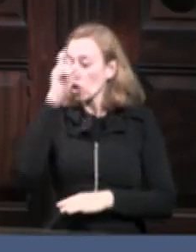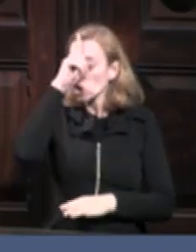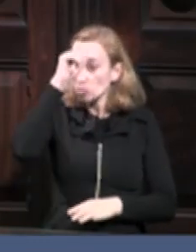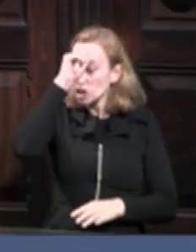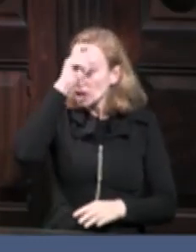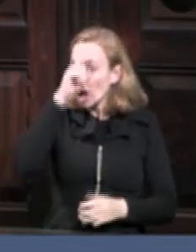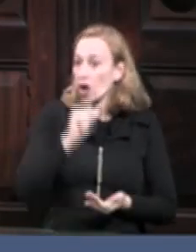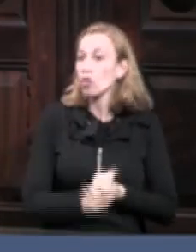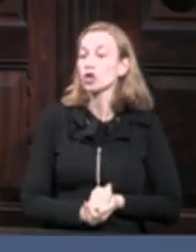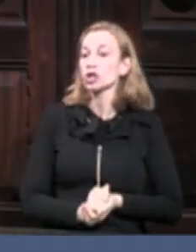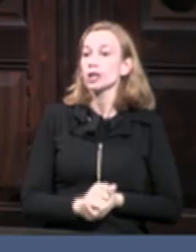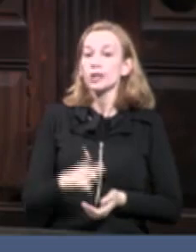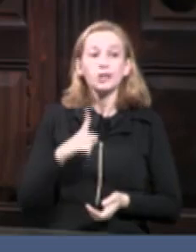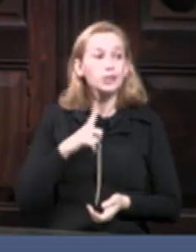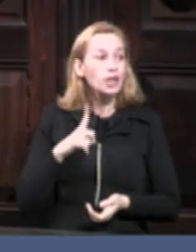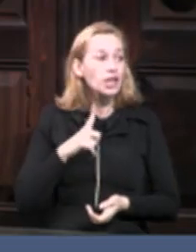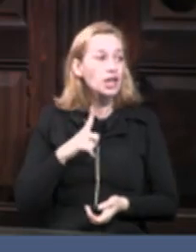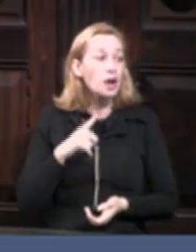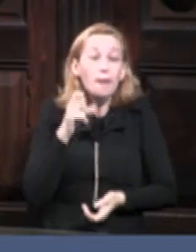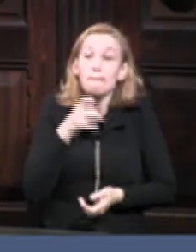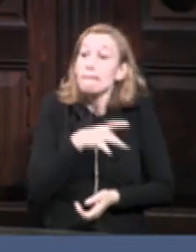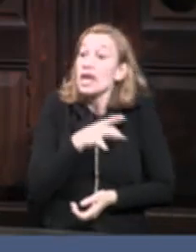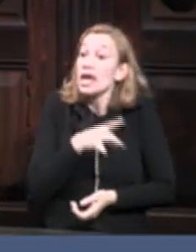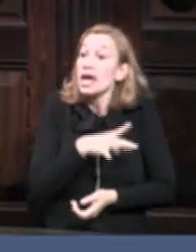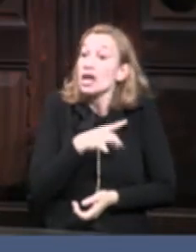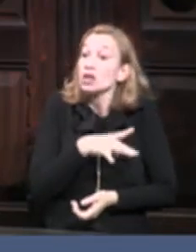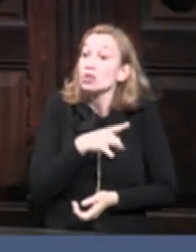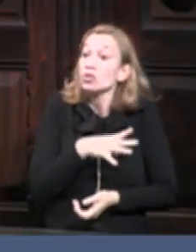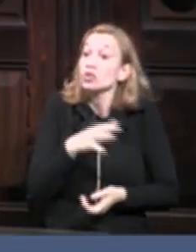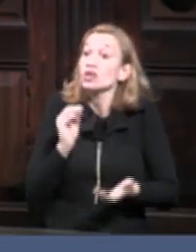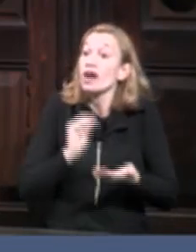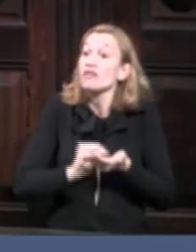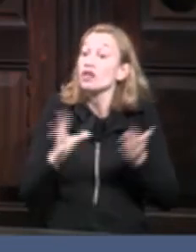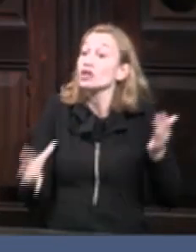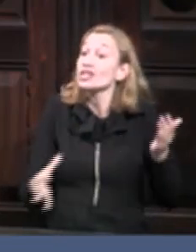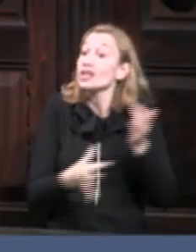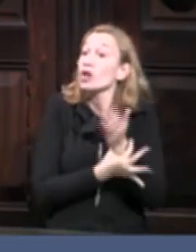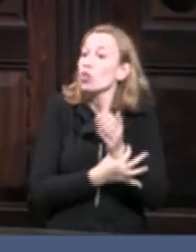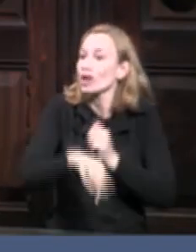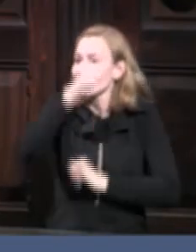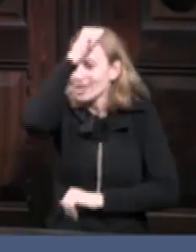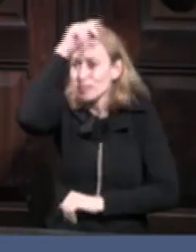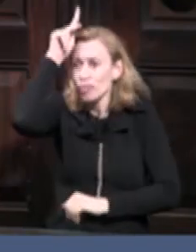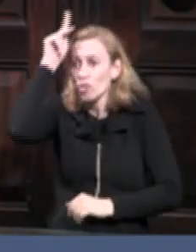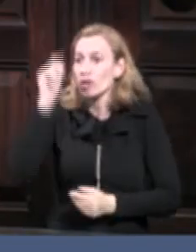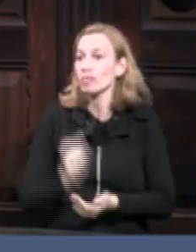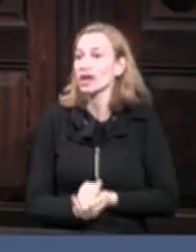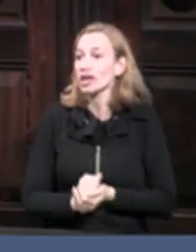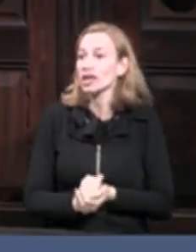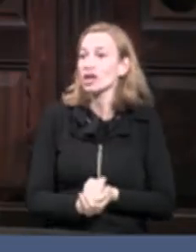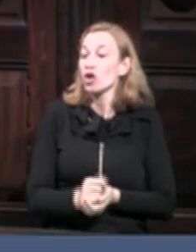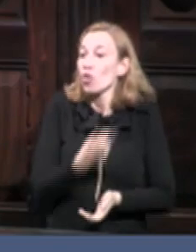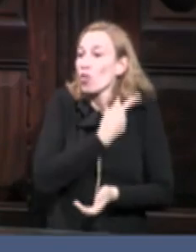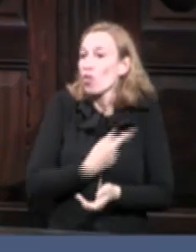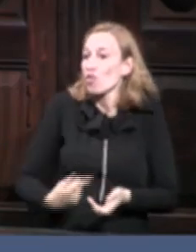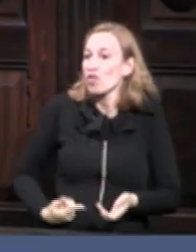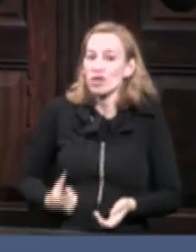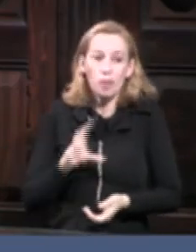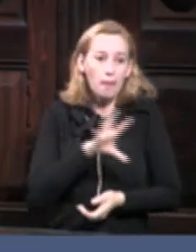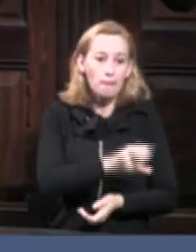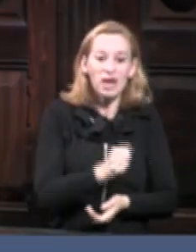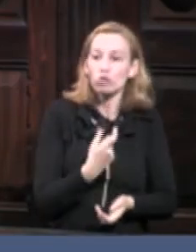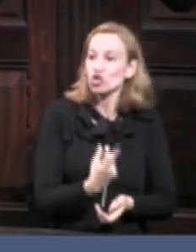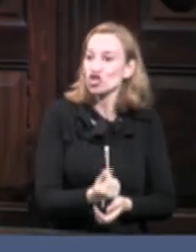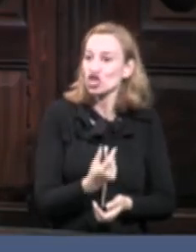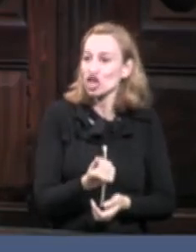tenham dificuldade, medo por conta da insegurança pública, para que o governo gaste publicidade.